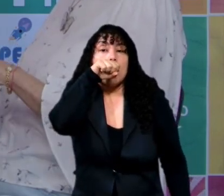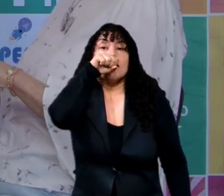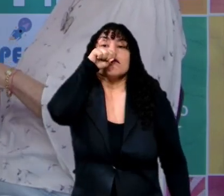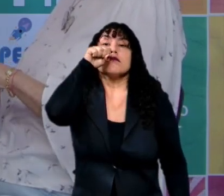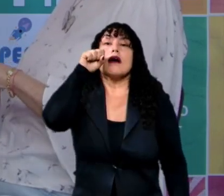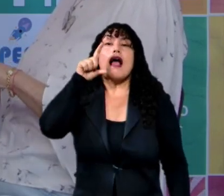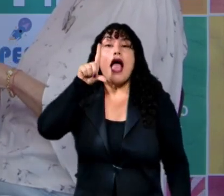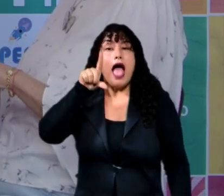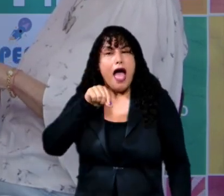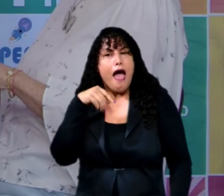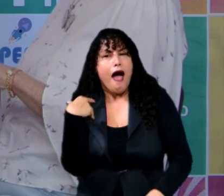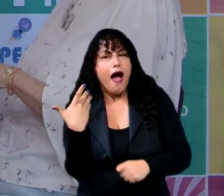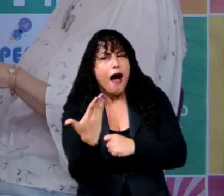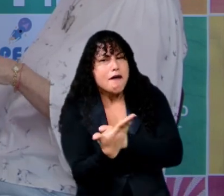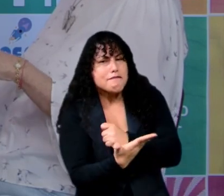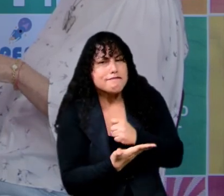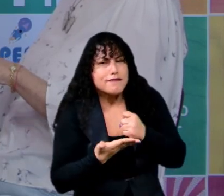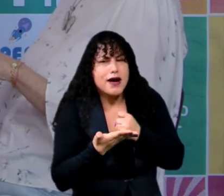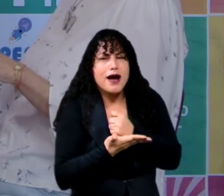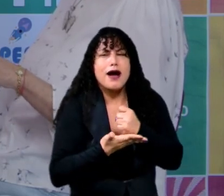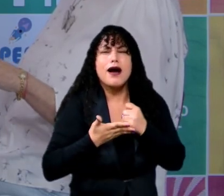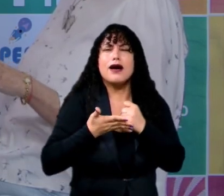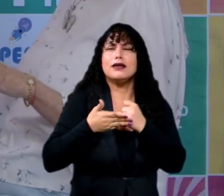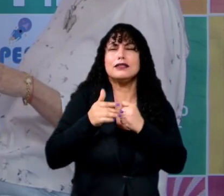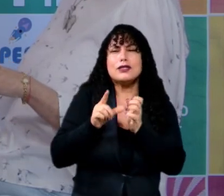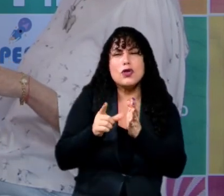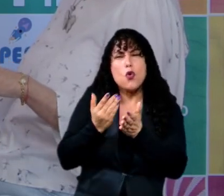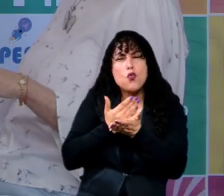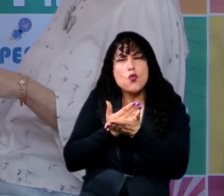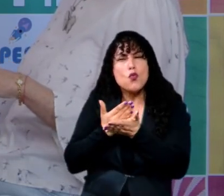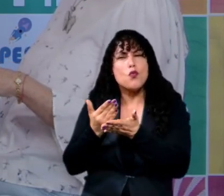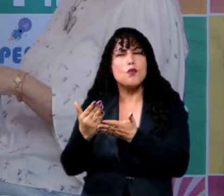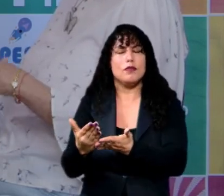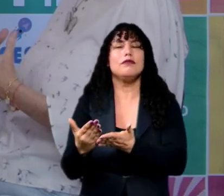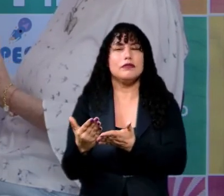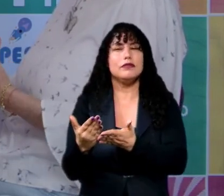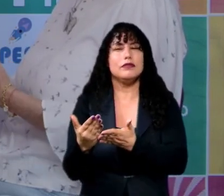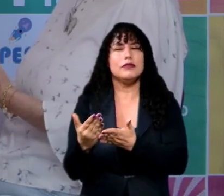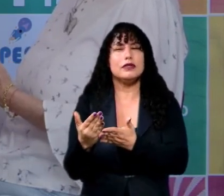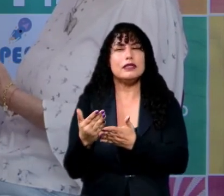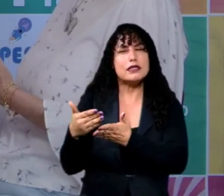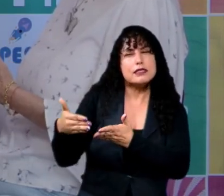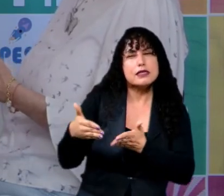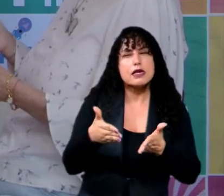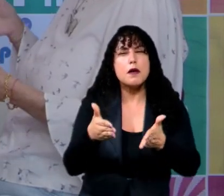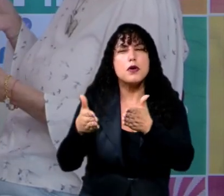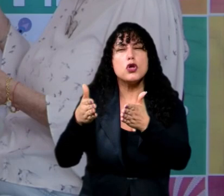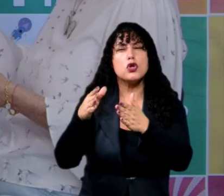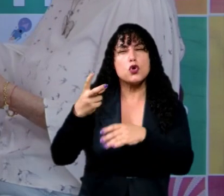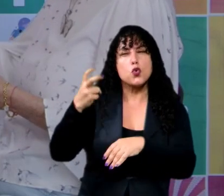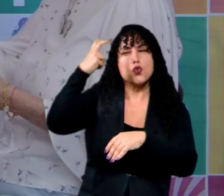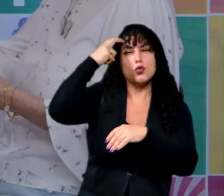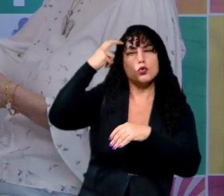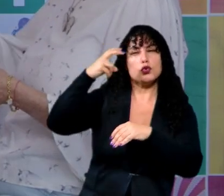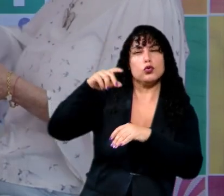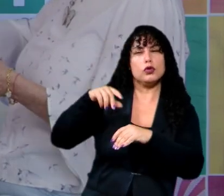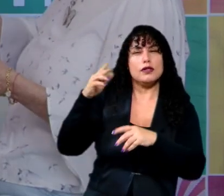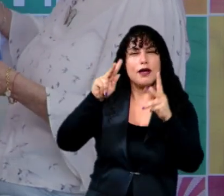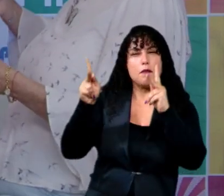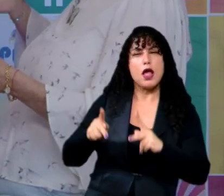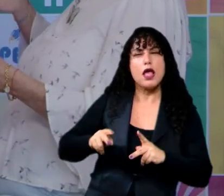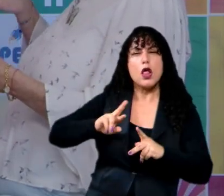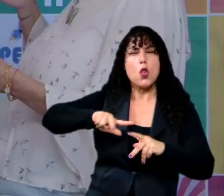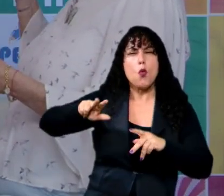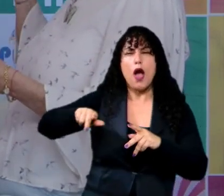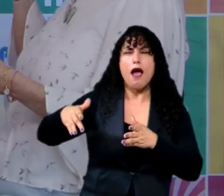Essa é a base, esse é o a priori nessa trilha de cultura de paz, porque não é trilho, não